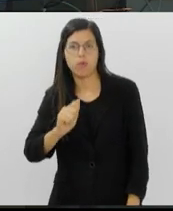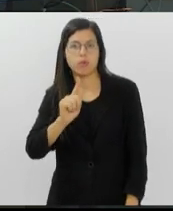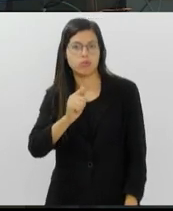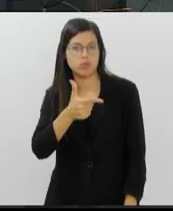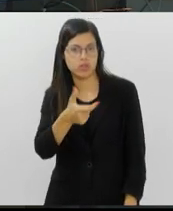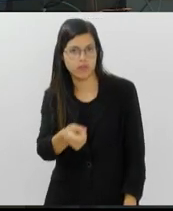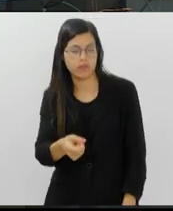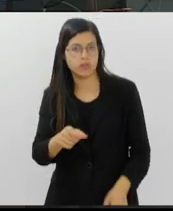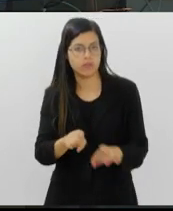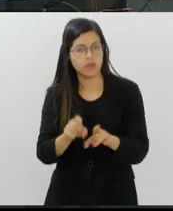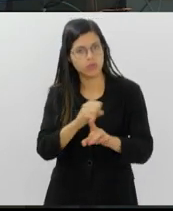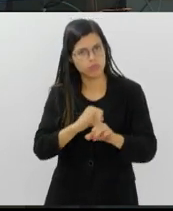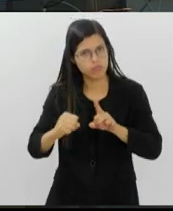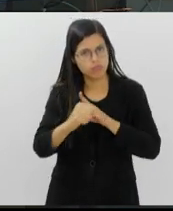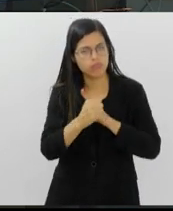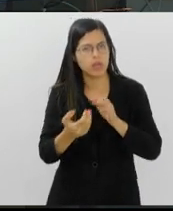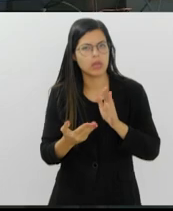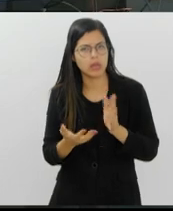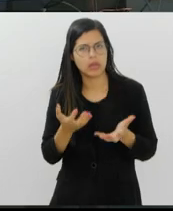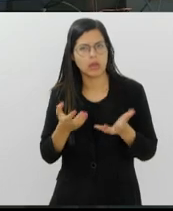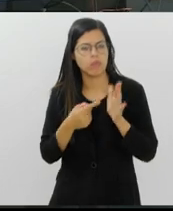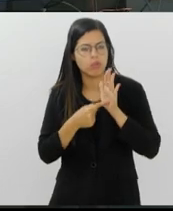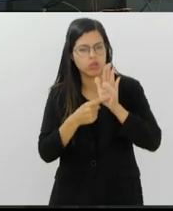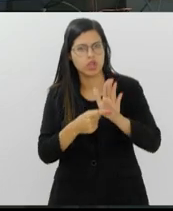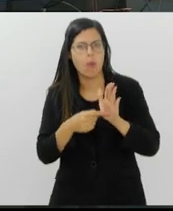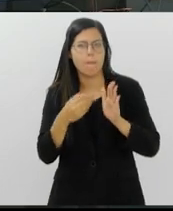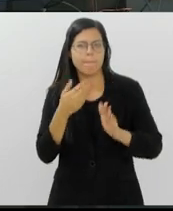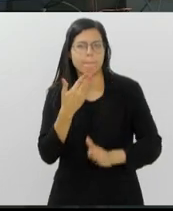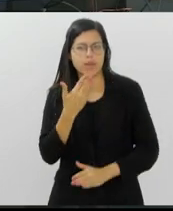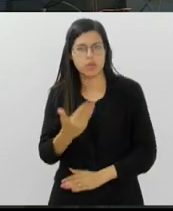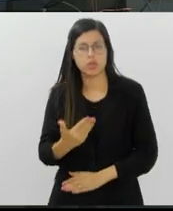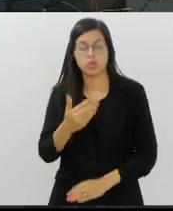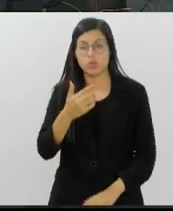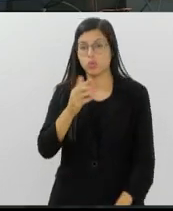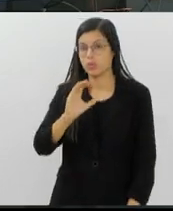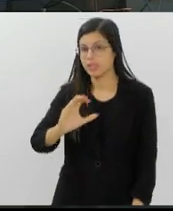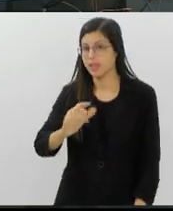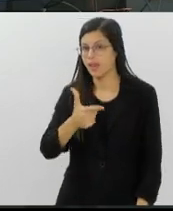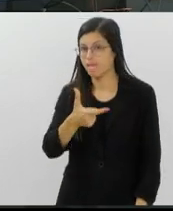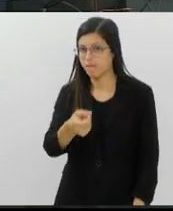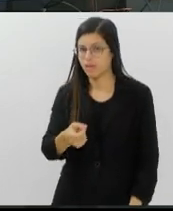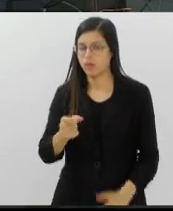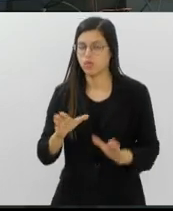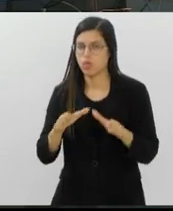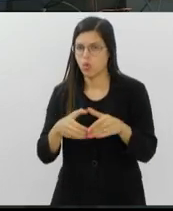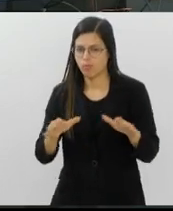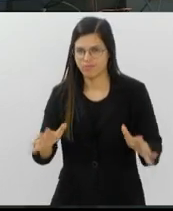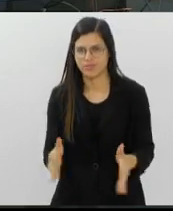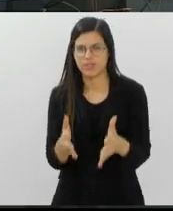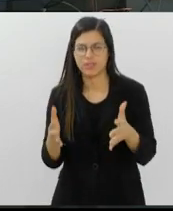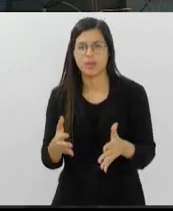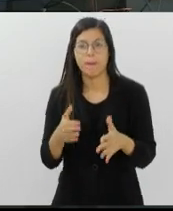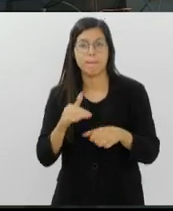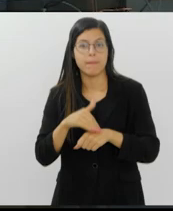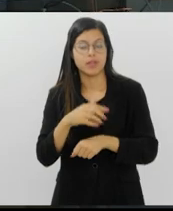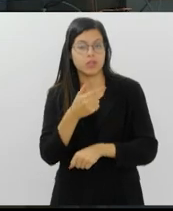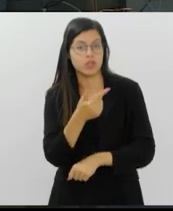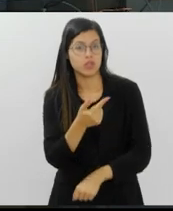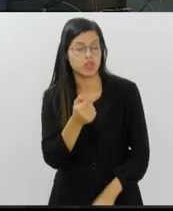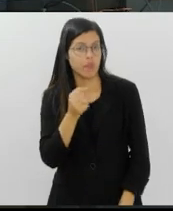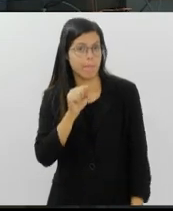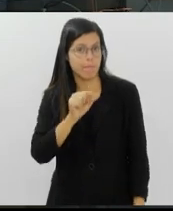também quer apresentar suas reivindicações. O C20, grupo de engajamento, que reúne atualmente mais de